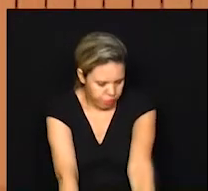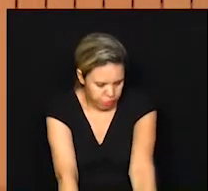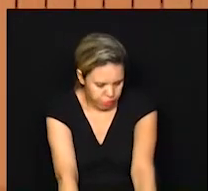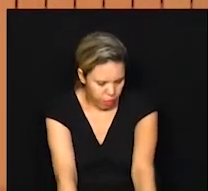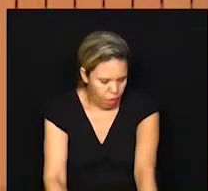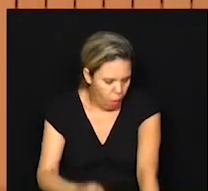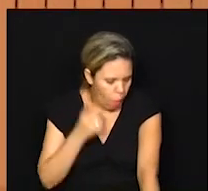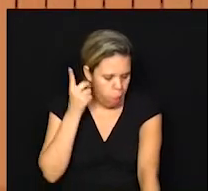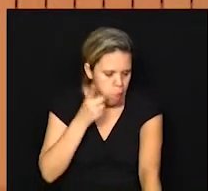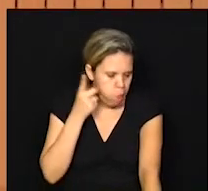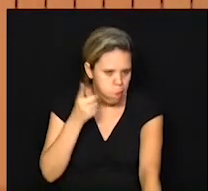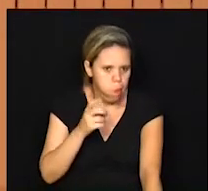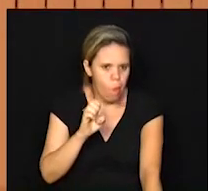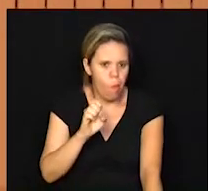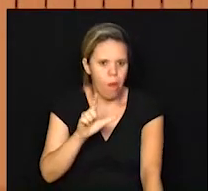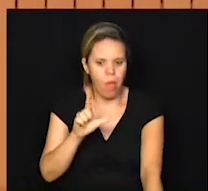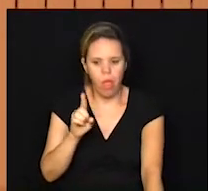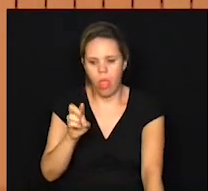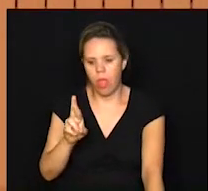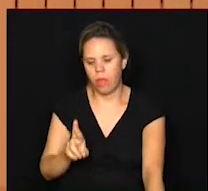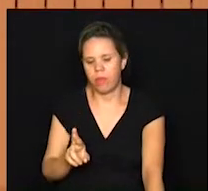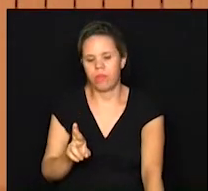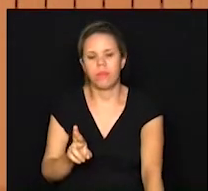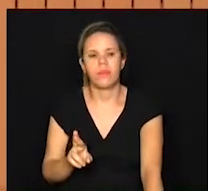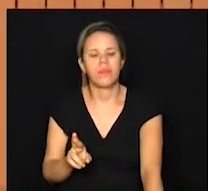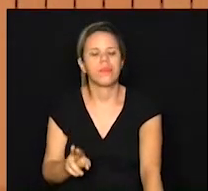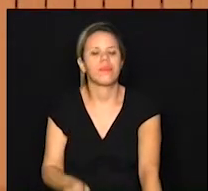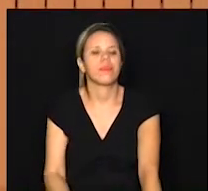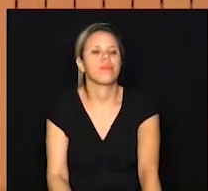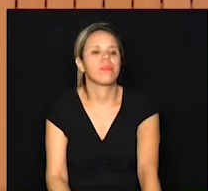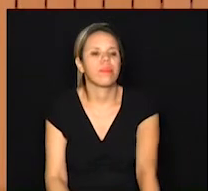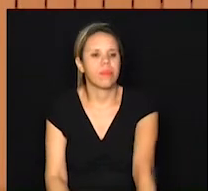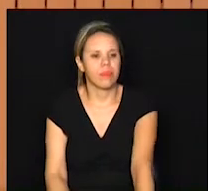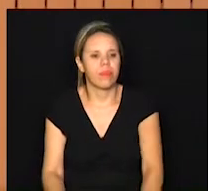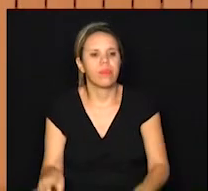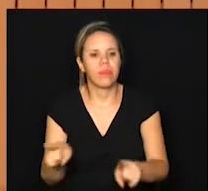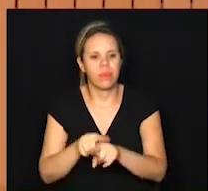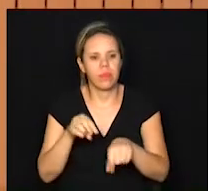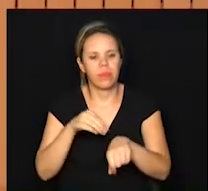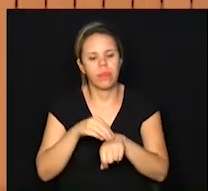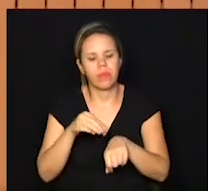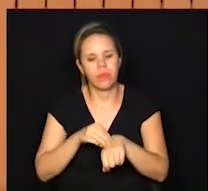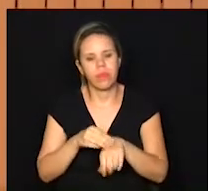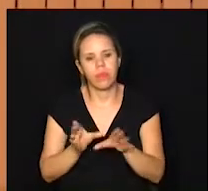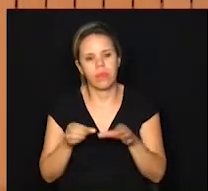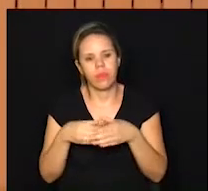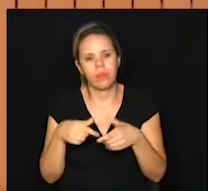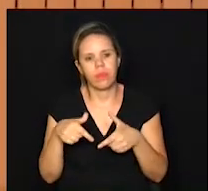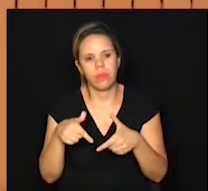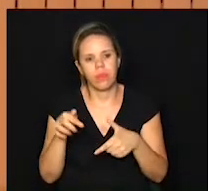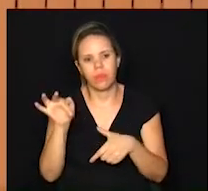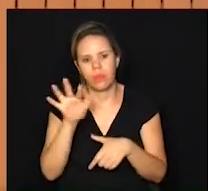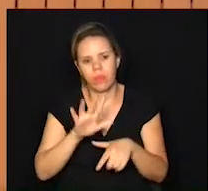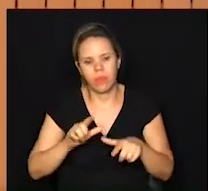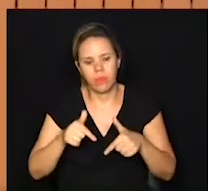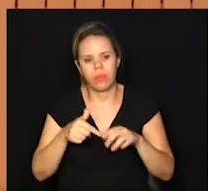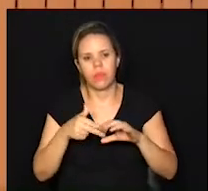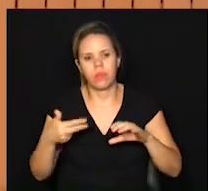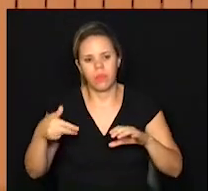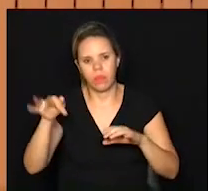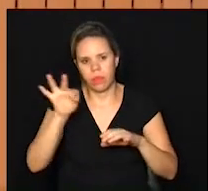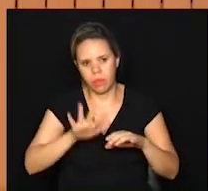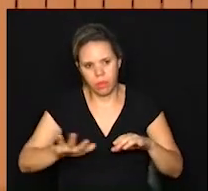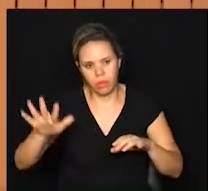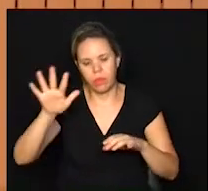deputado Helder Salomão, que é também membro da Comissão de Direitos Humanos da Câmara Federal, o